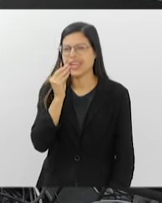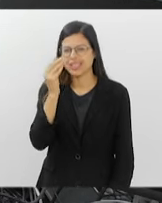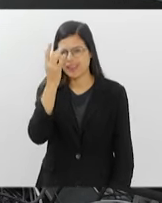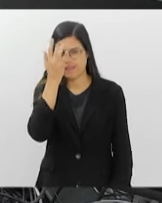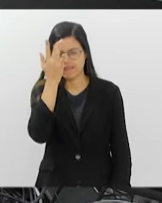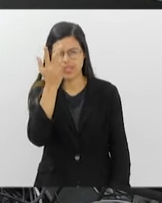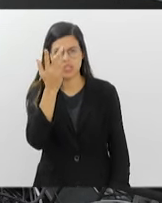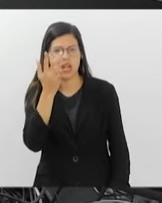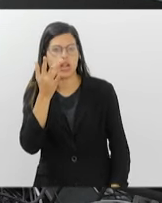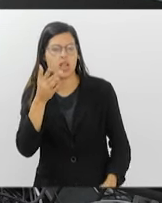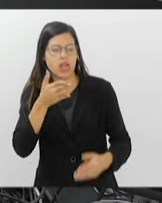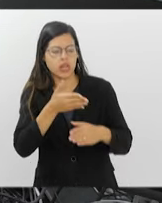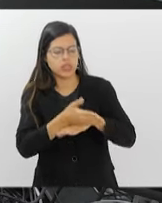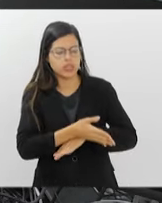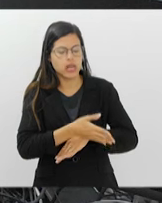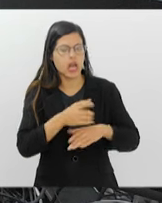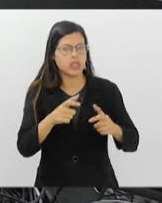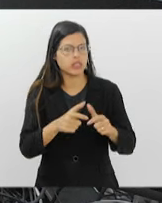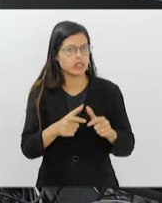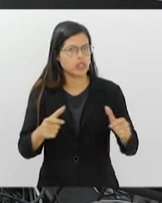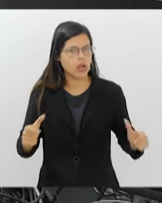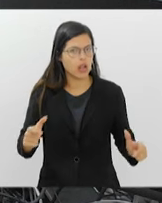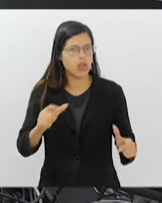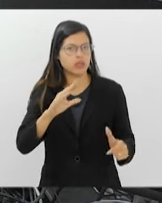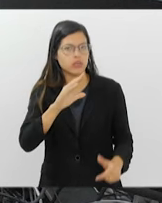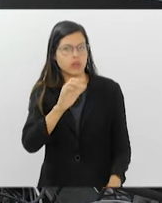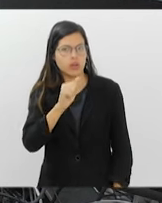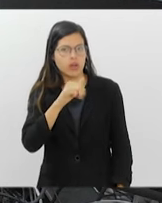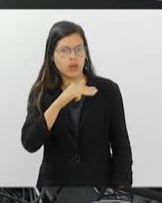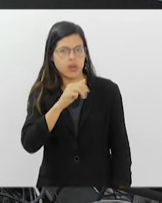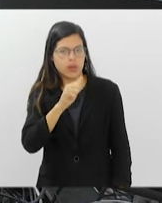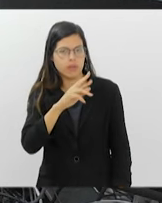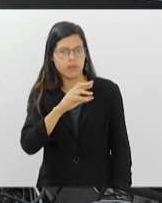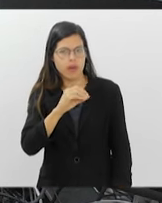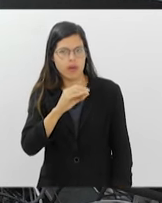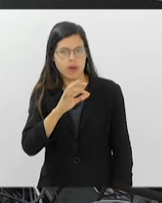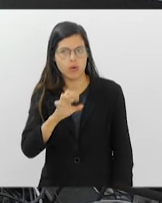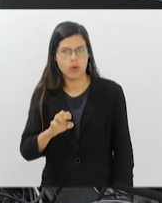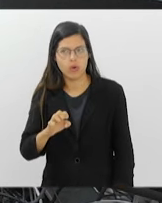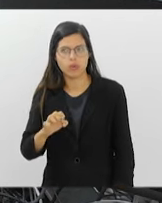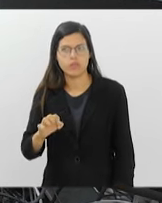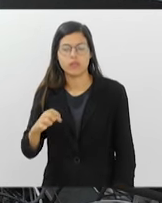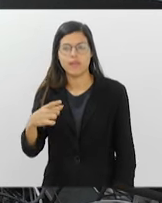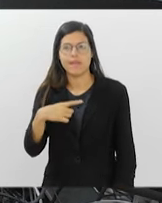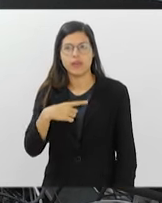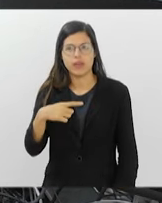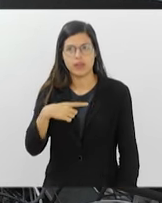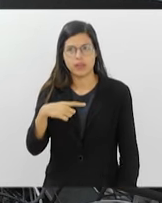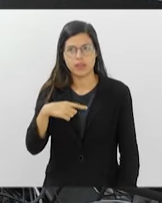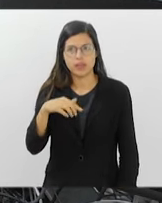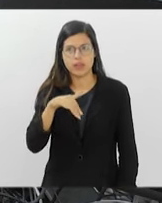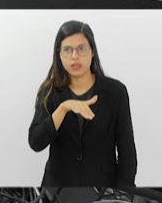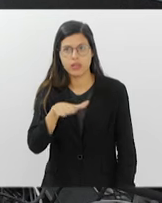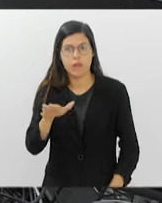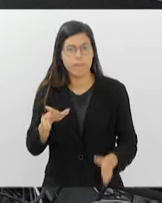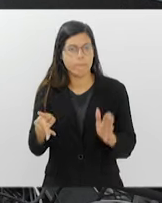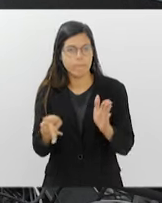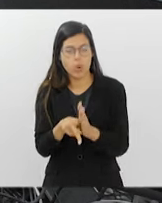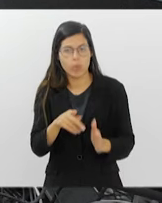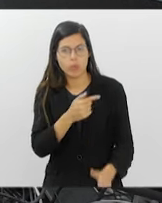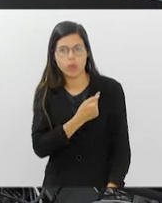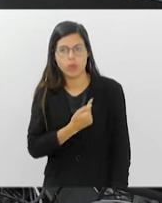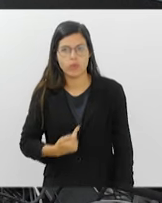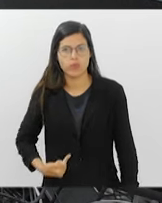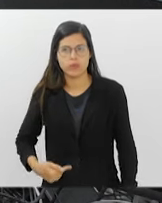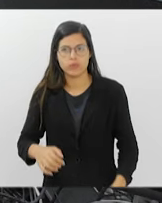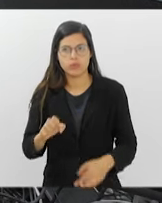entradas ingressos camarotes e que vai ter um um camarote dentro do da á vipa do camarote que destinado ao governo do estado e nós